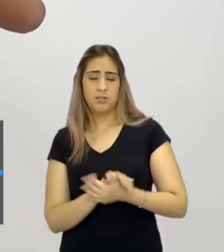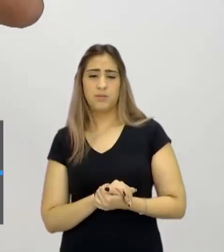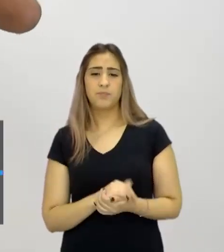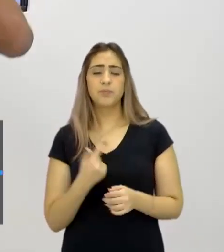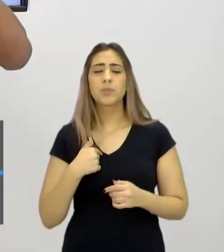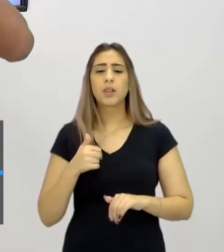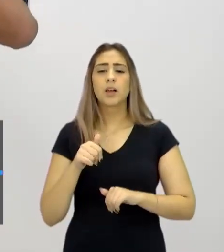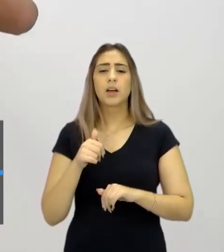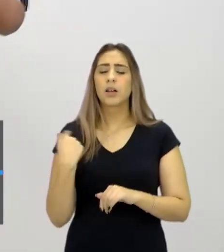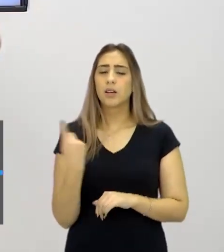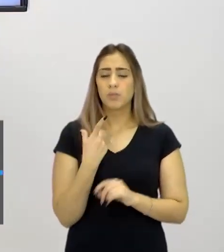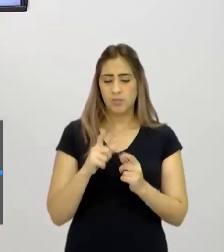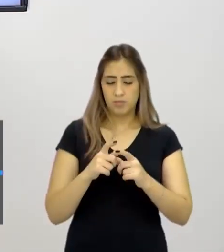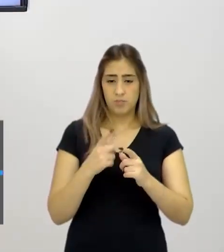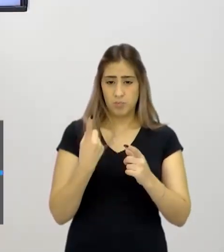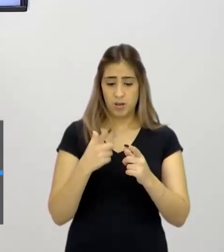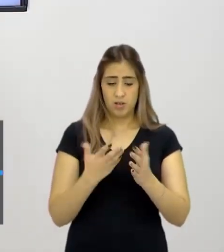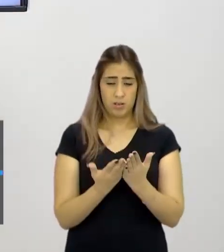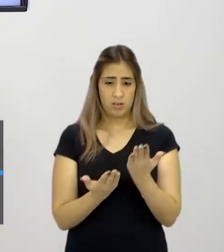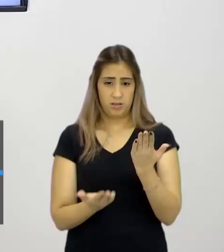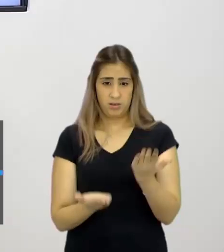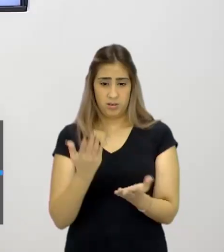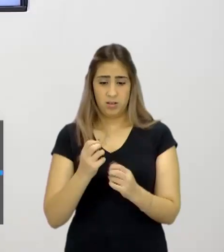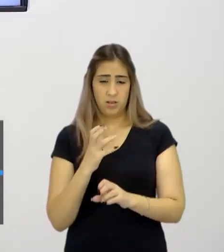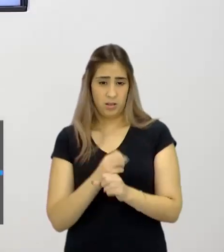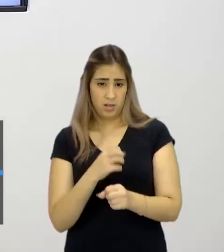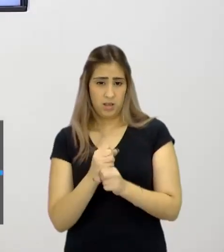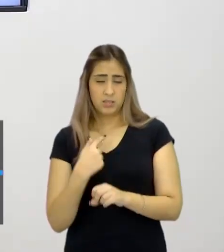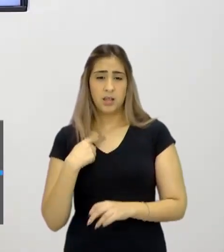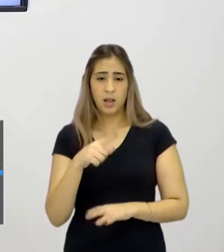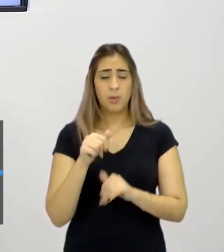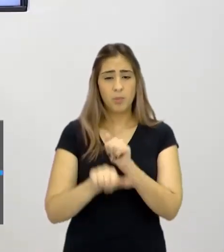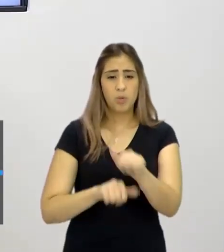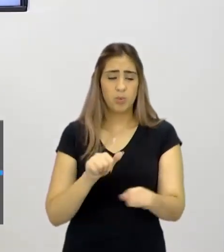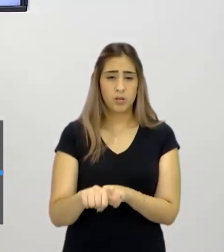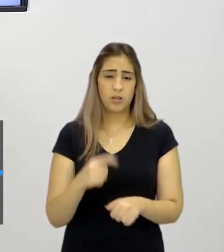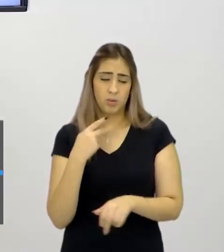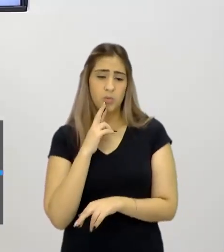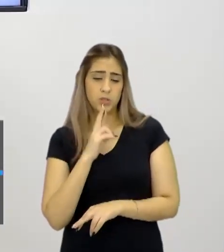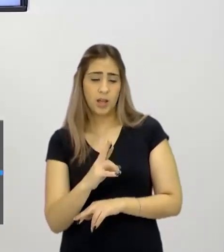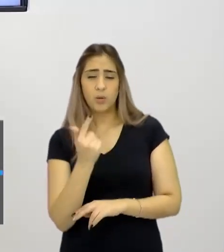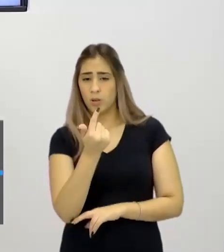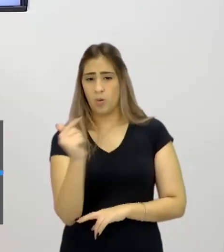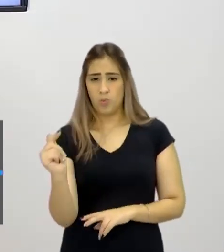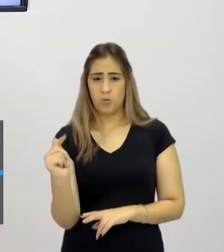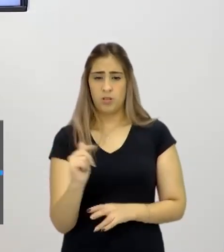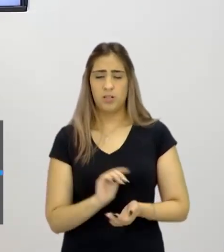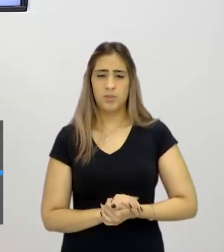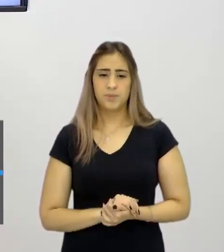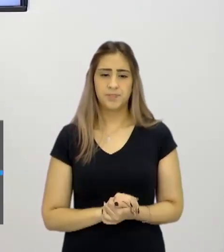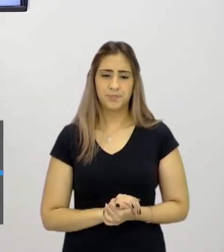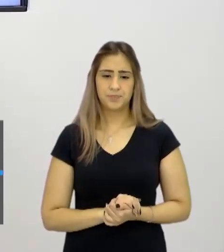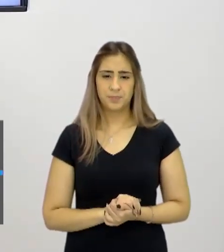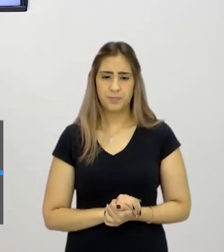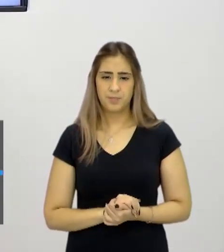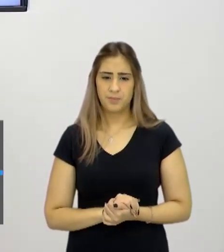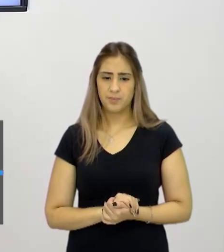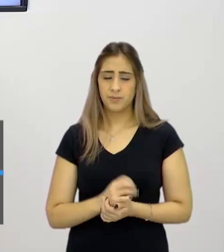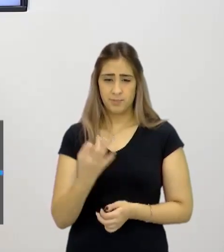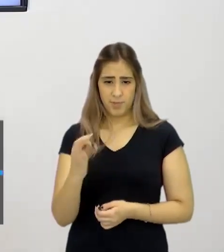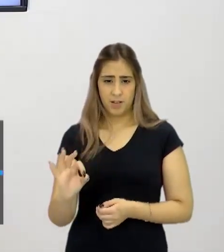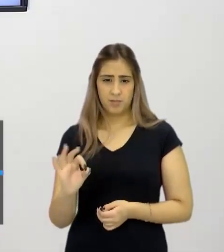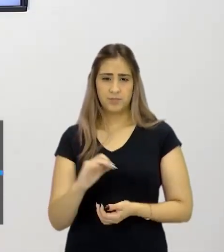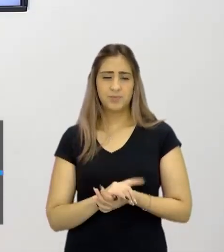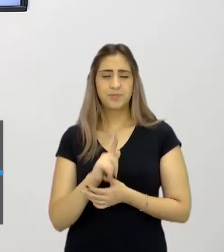quando uma grandeza altera o resultado da outra. Também a gente faz essas divisões, essas razões, certo? Sim. Sim?